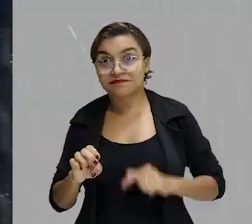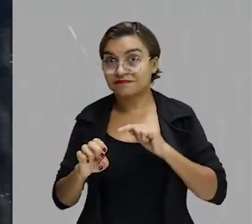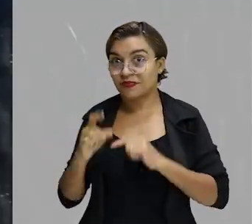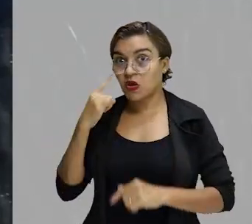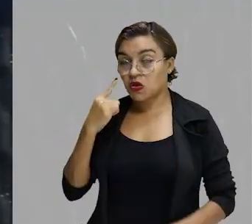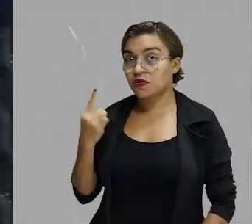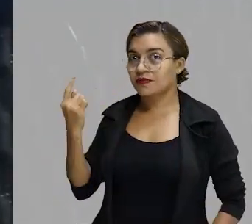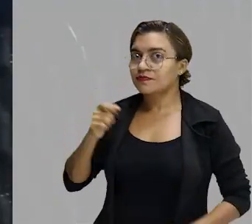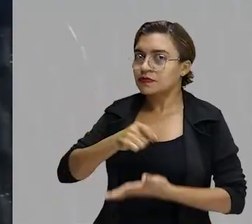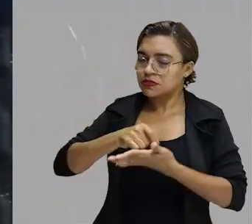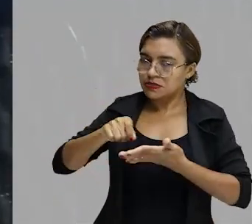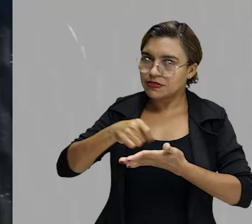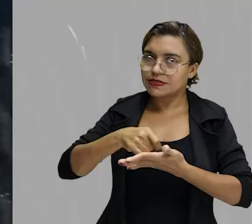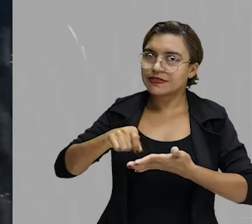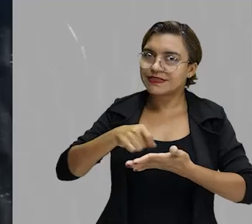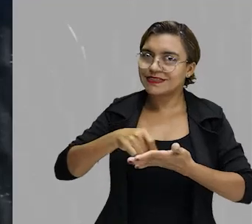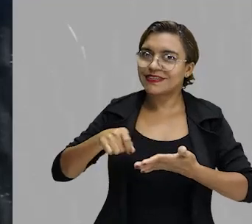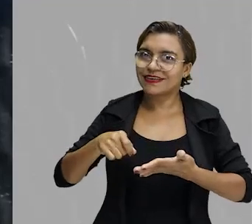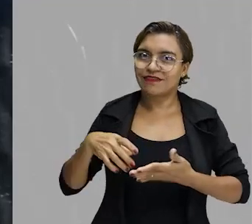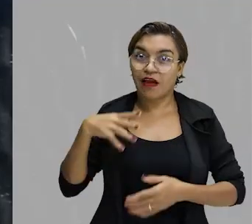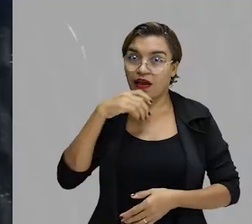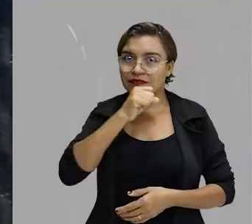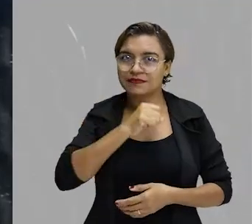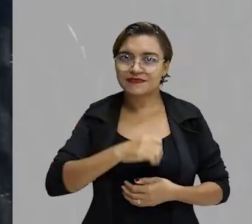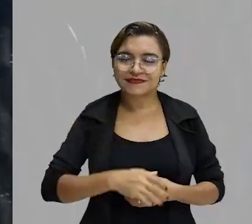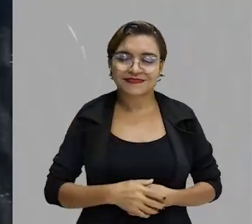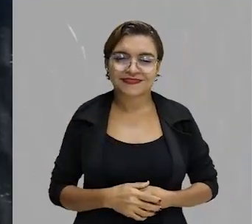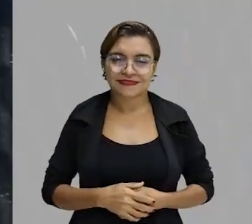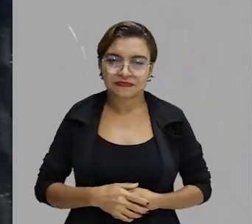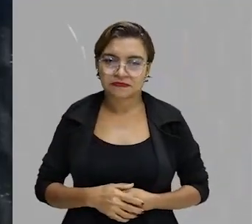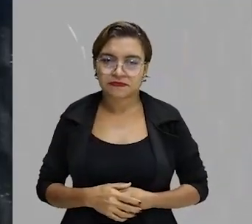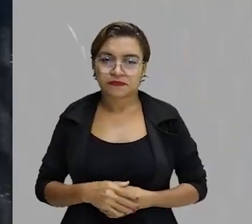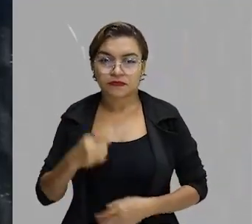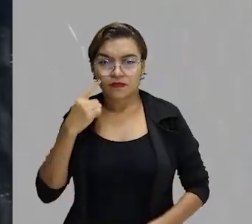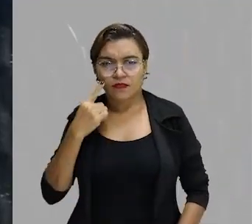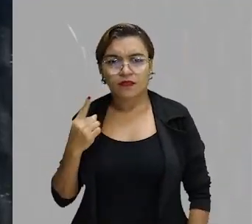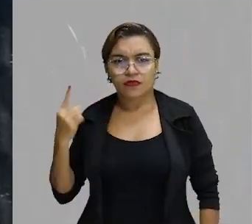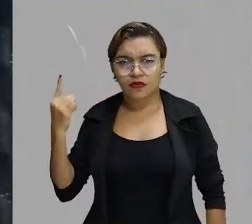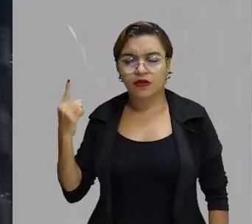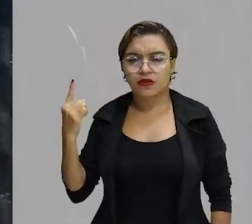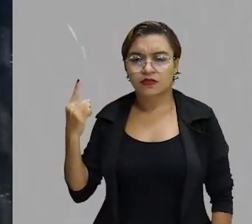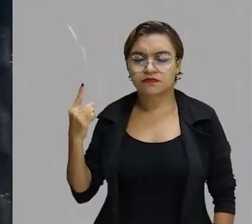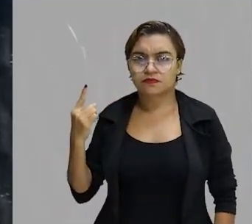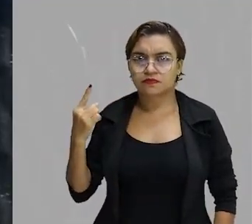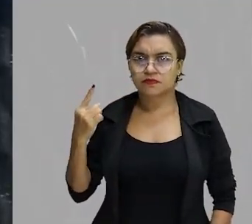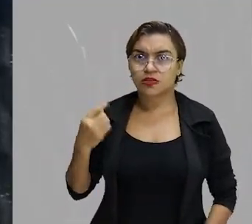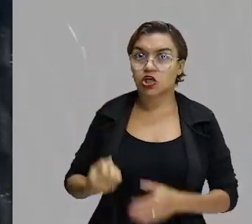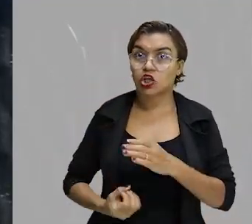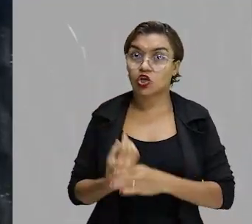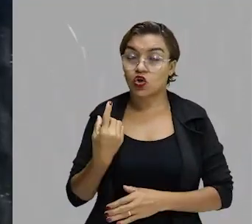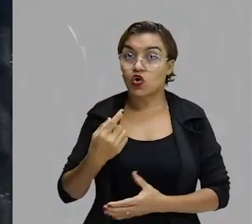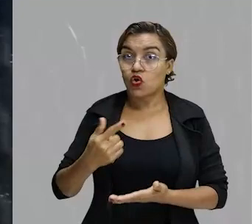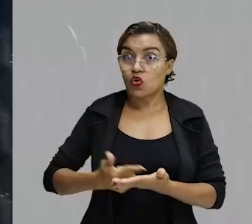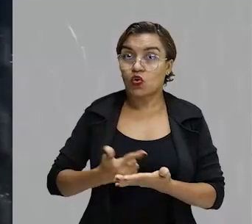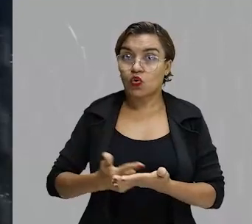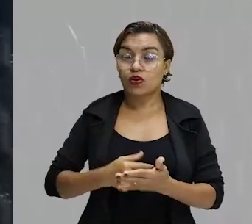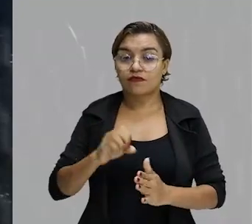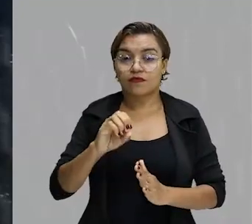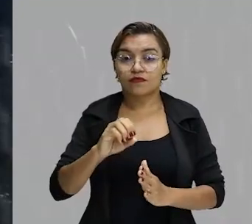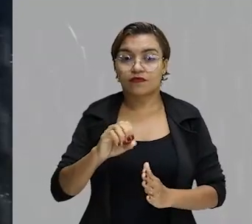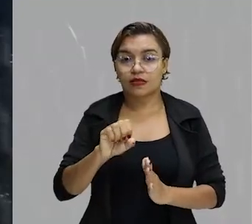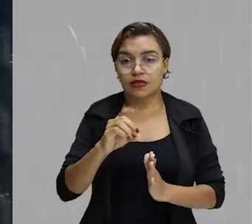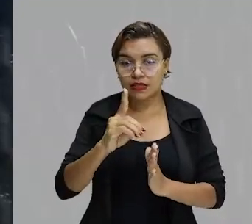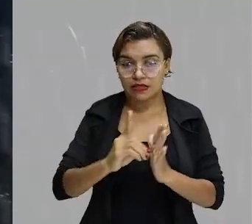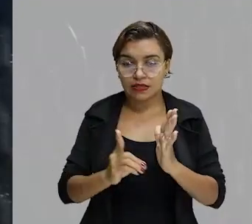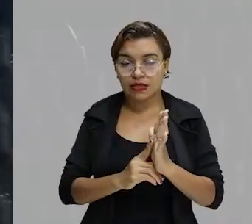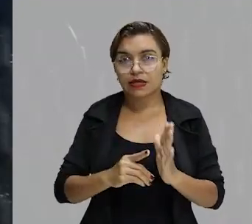beleza? Então escreve aí no teu caderno logo, para não perder tempo. O Alan Turing escreve um livro de 76, década de 70, chamado Em